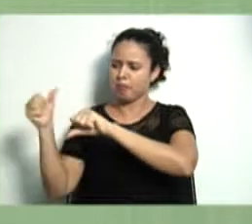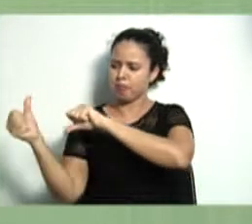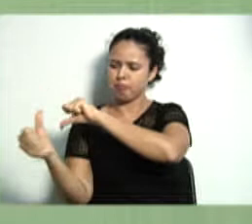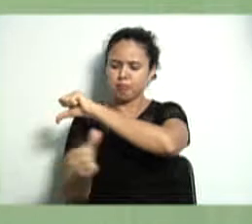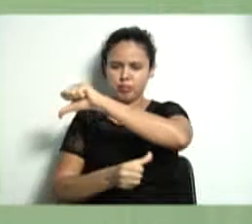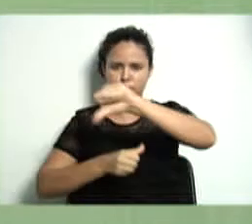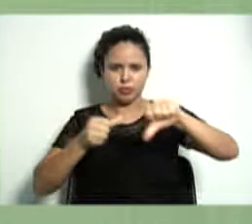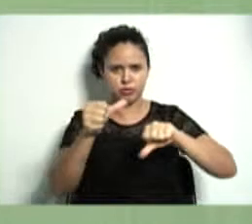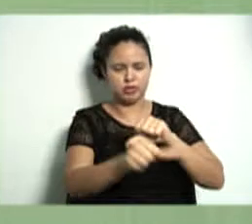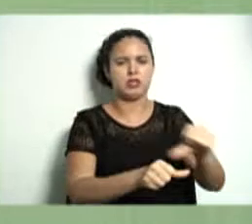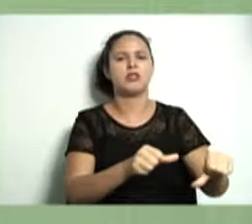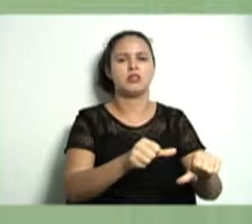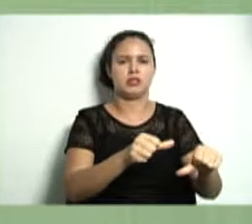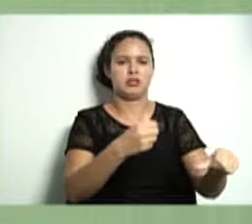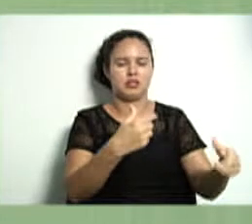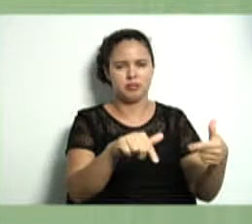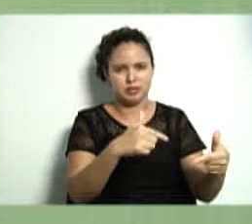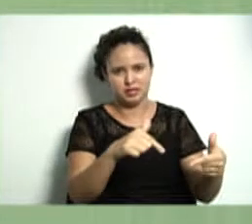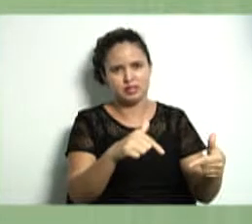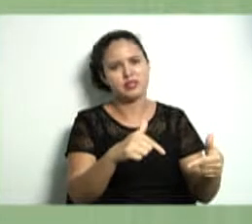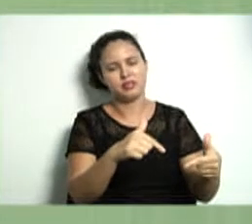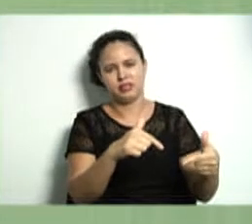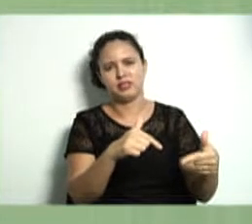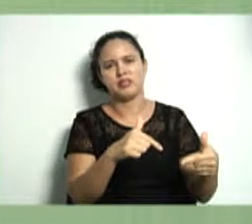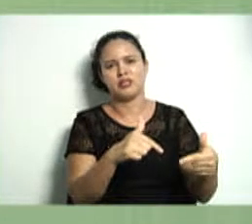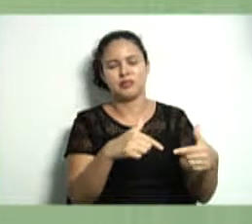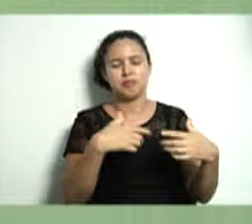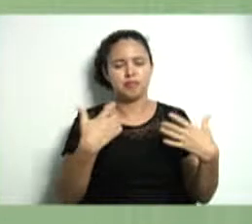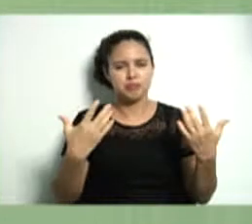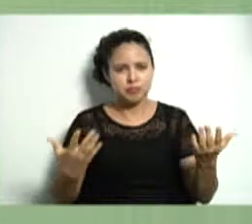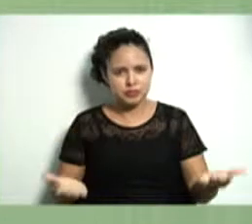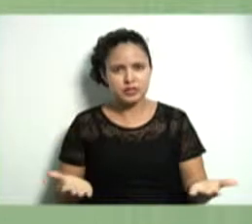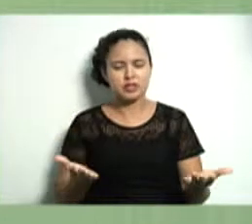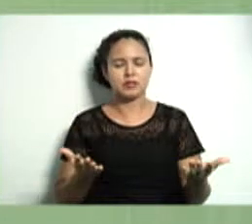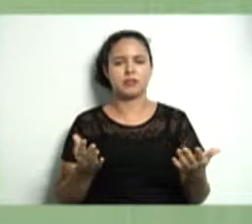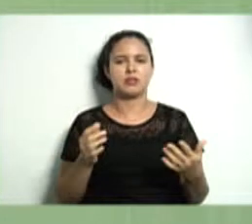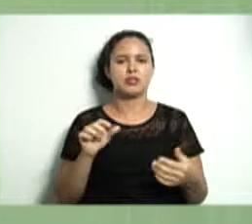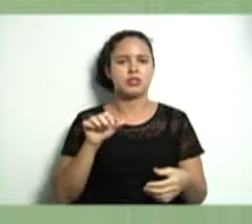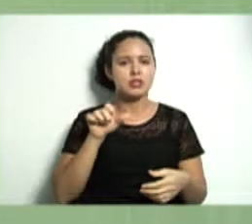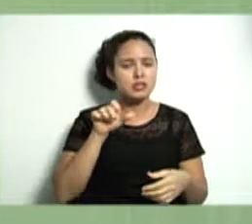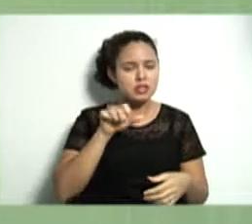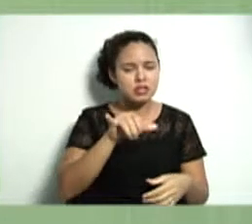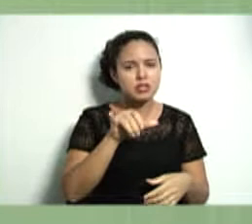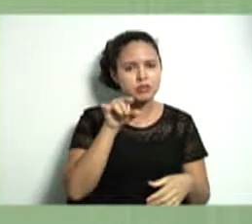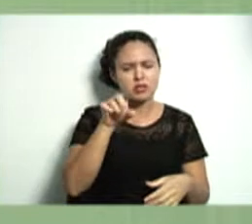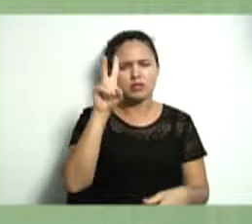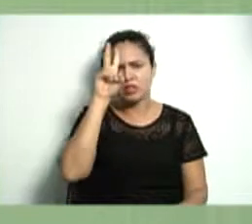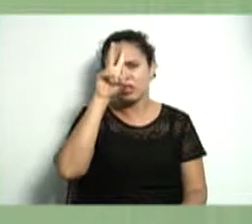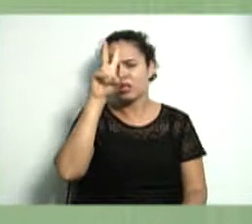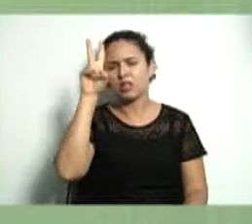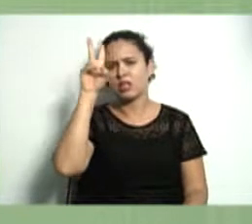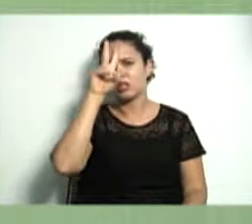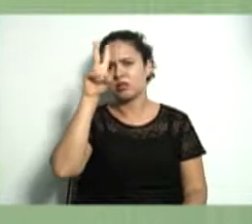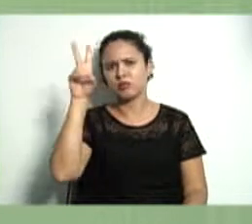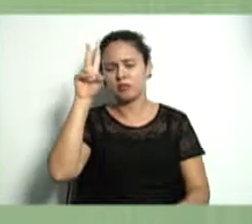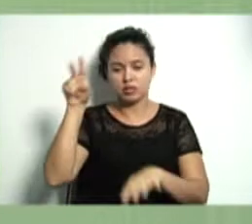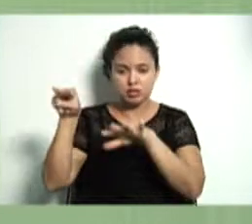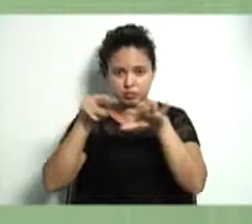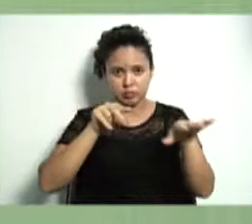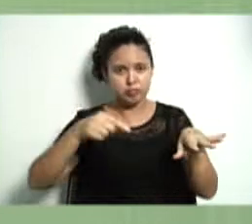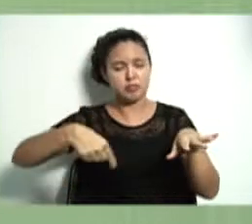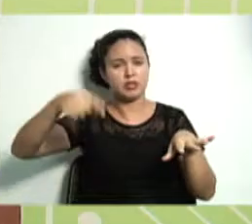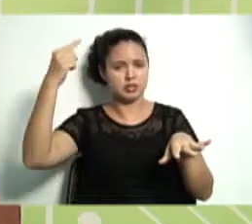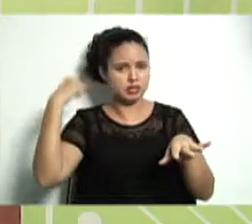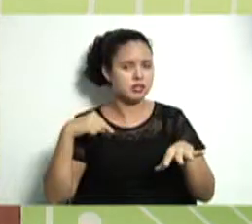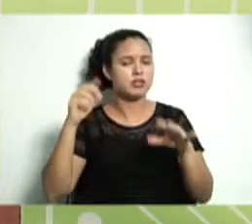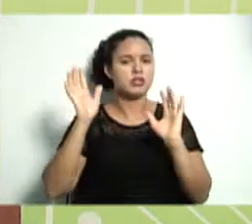recursos naturais. Então, né, se vocês voltarem, lembrarem da aula passada, que